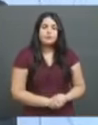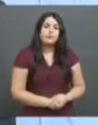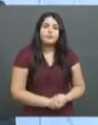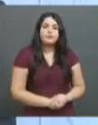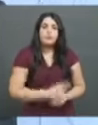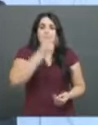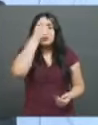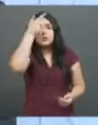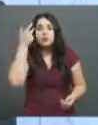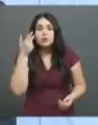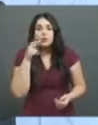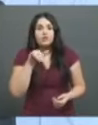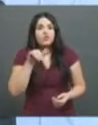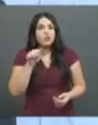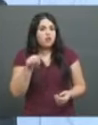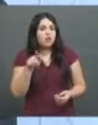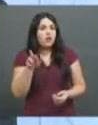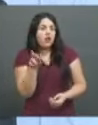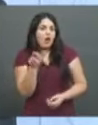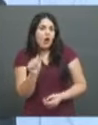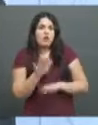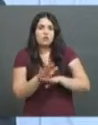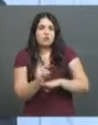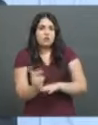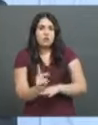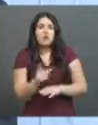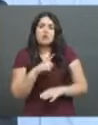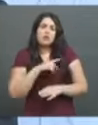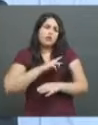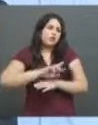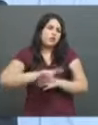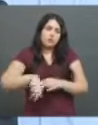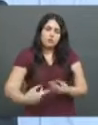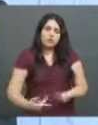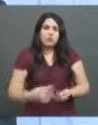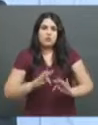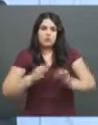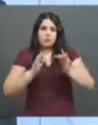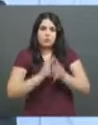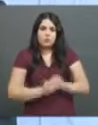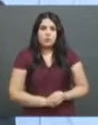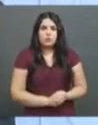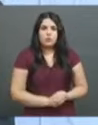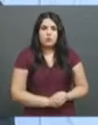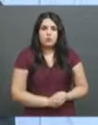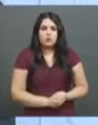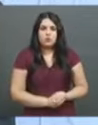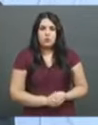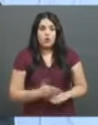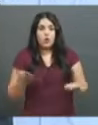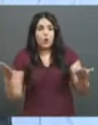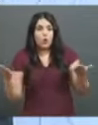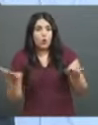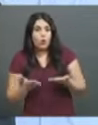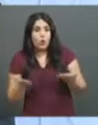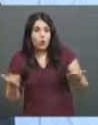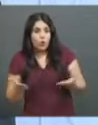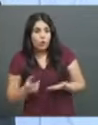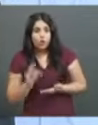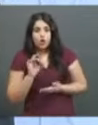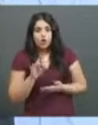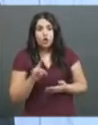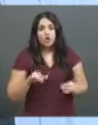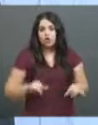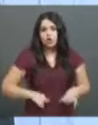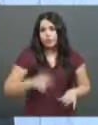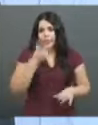não respondem dessa maneira têm outras formas de tratamento. Hoje, só tem disfunção sexual quem quer,